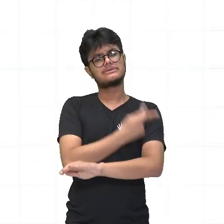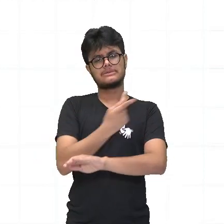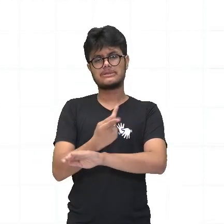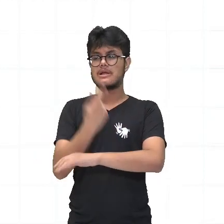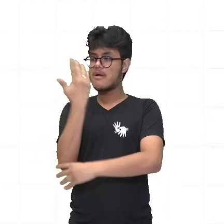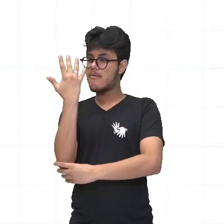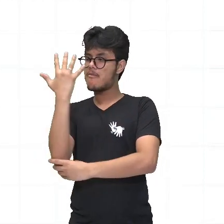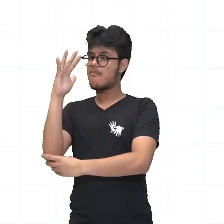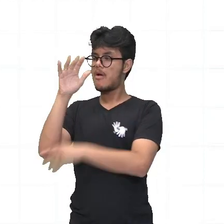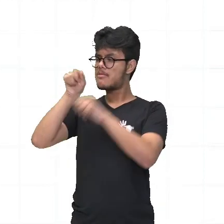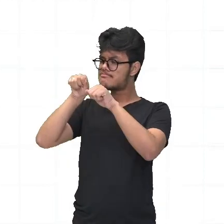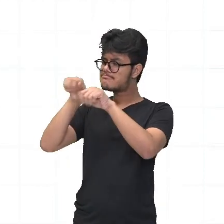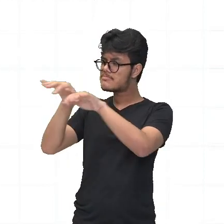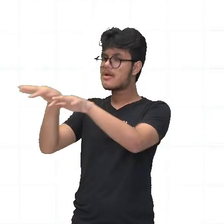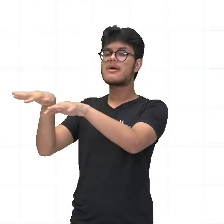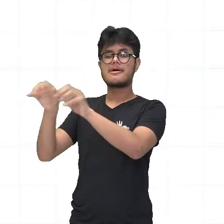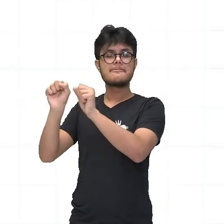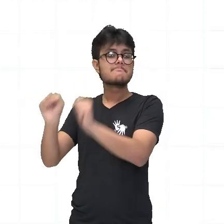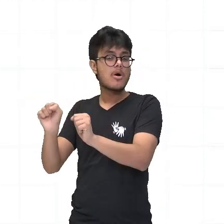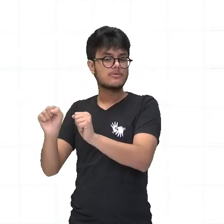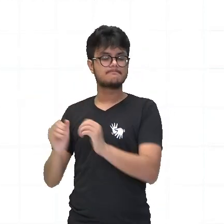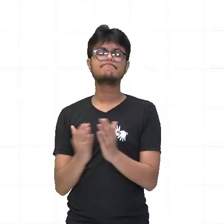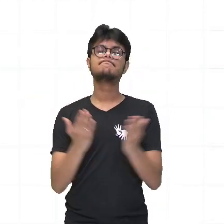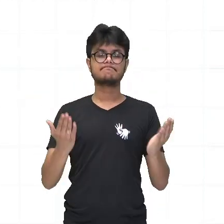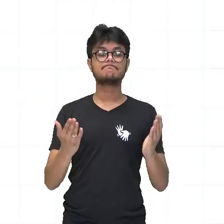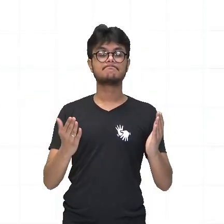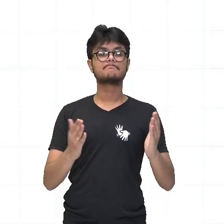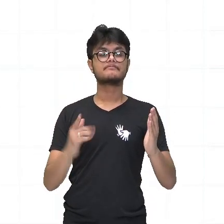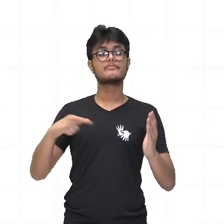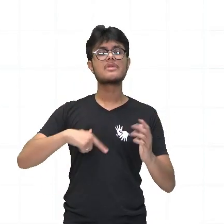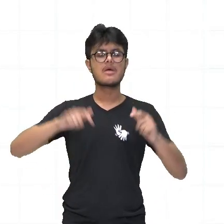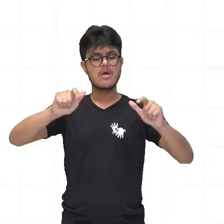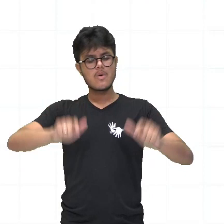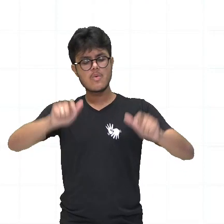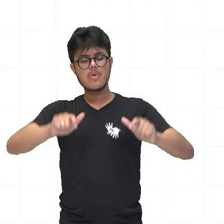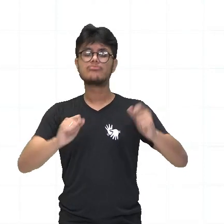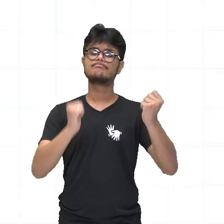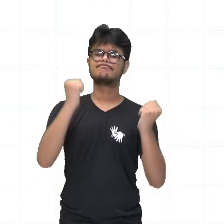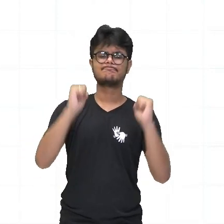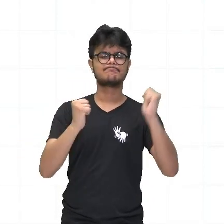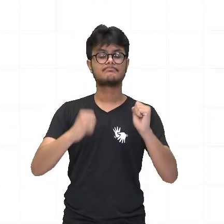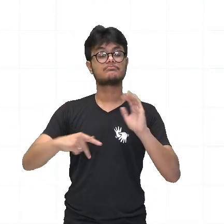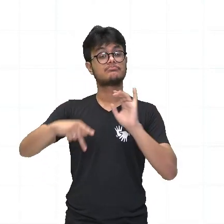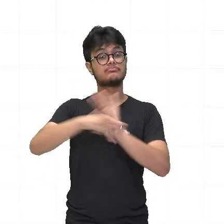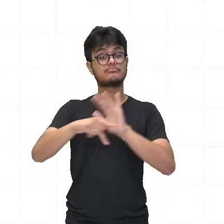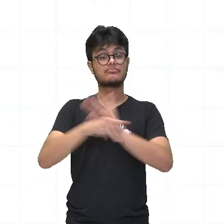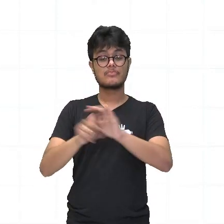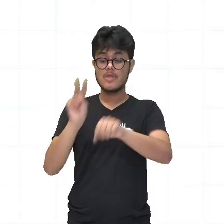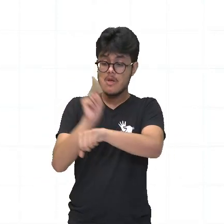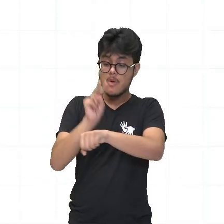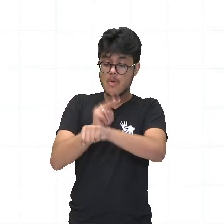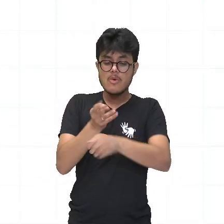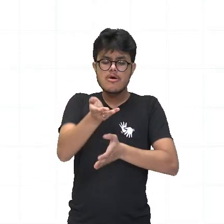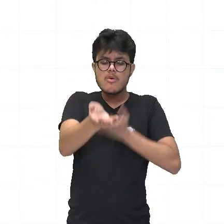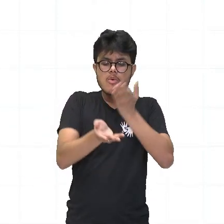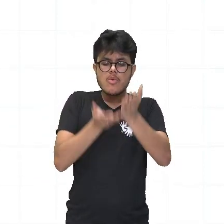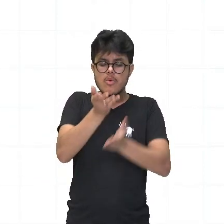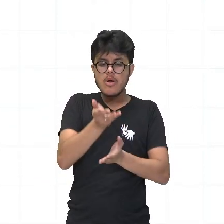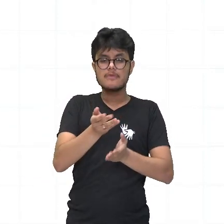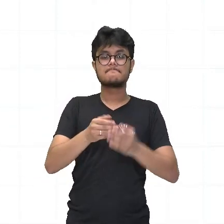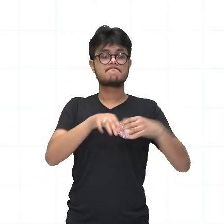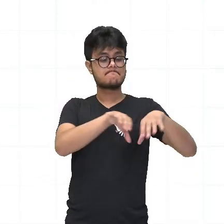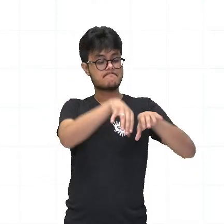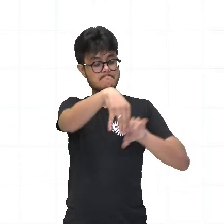o ambiente. E essas estações de tratamento, elas são formadas em estações de tratamento de